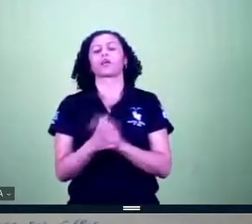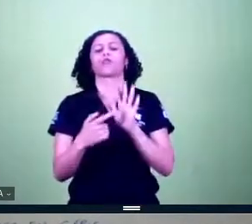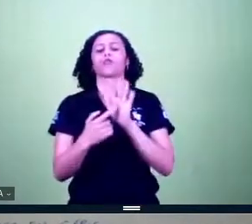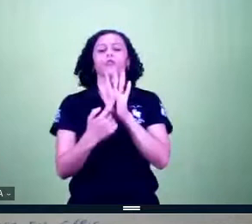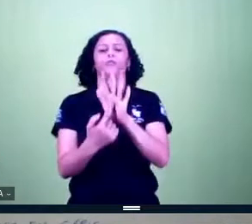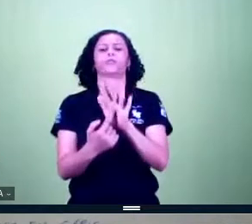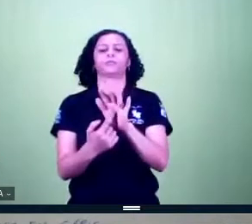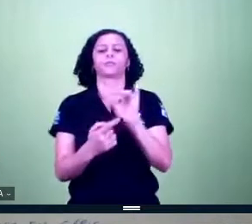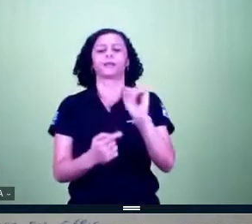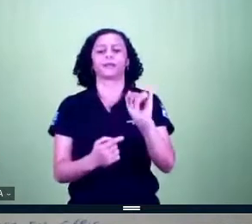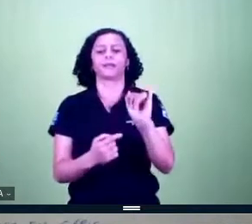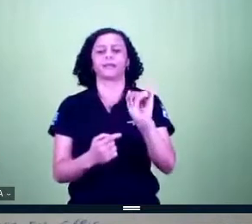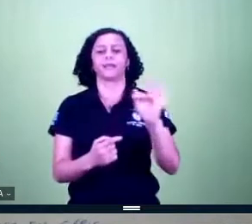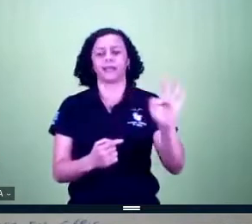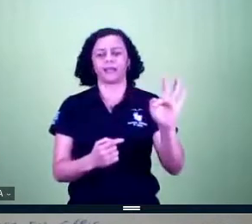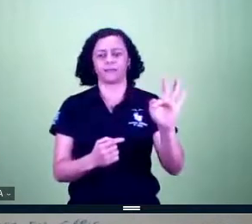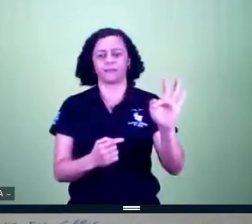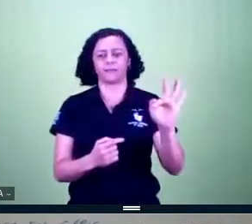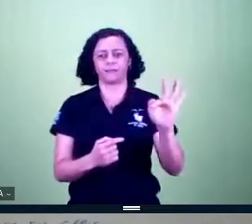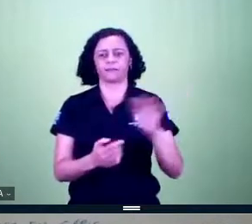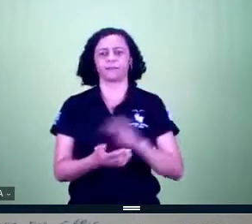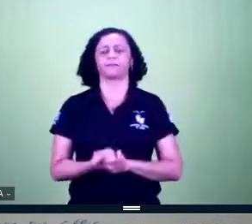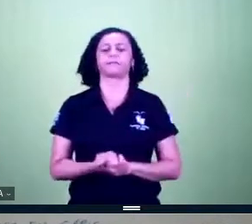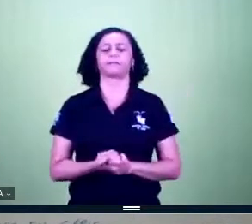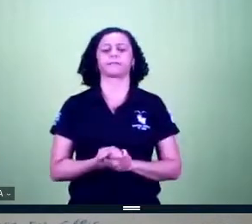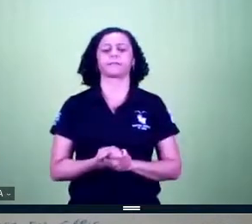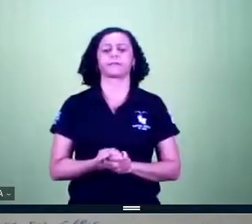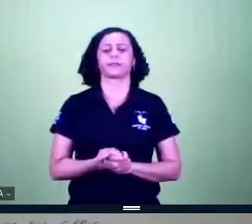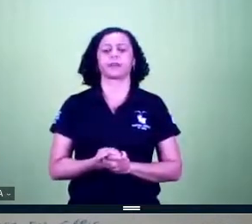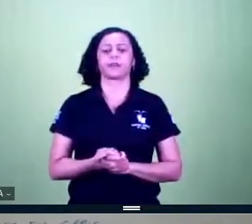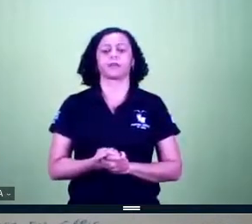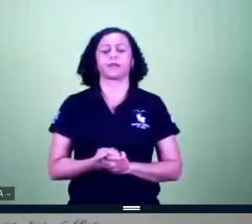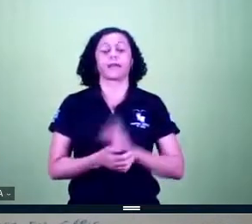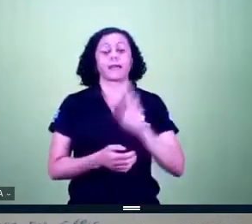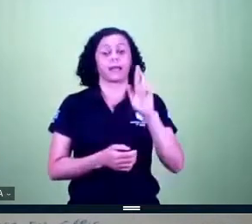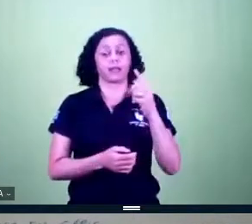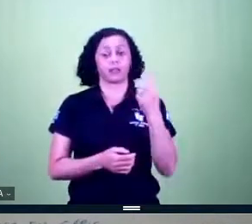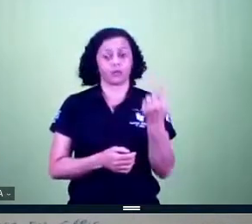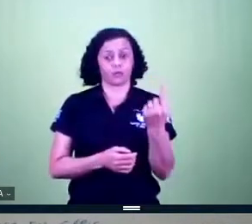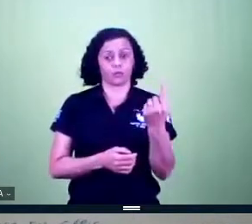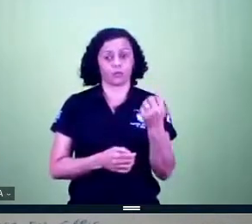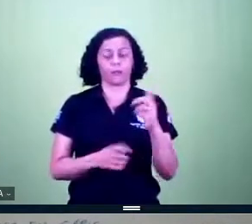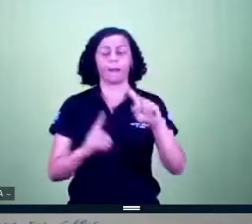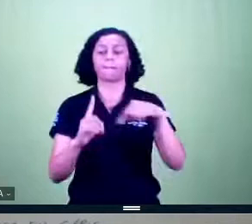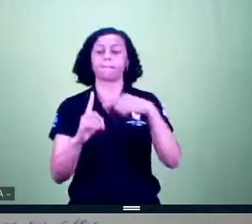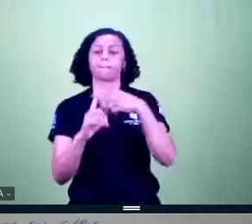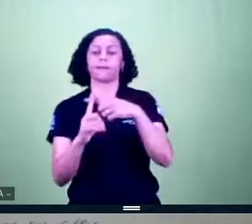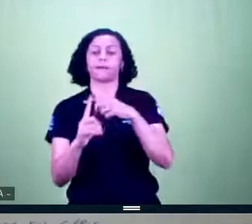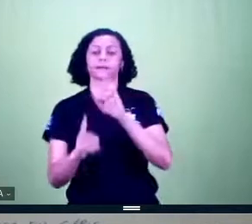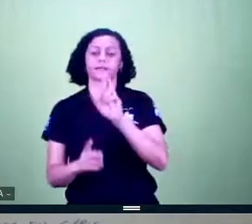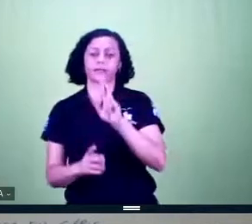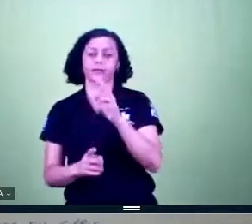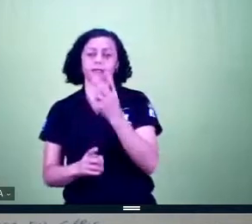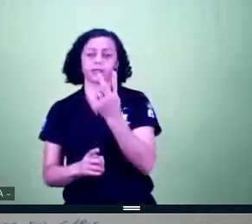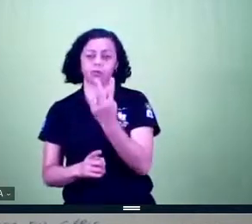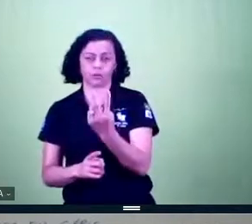aqui, ó. Se eu colocar IF em evidência, vai ficar R1 mais R2